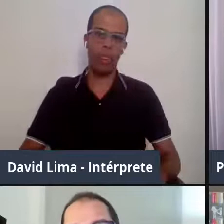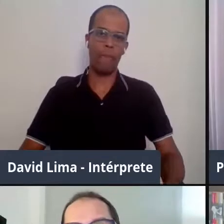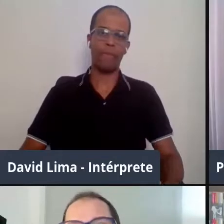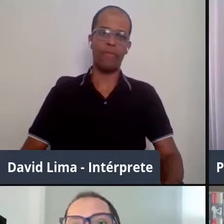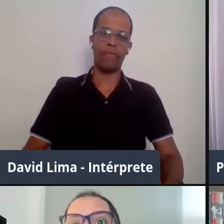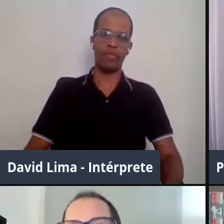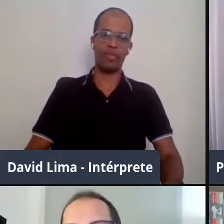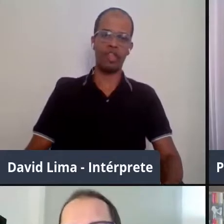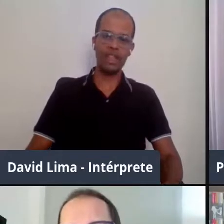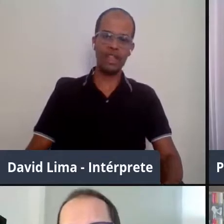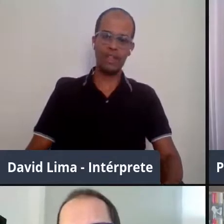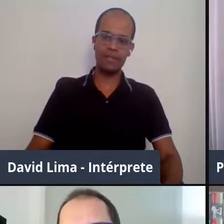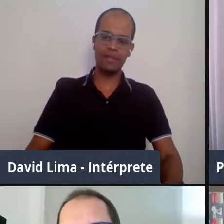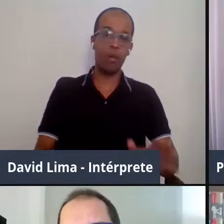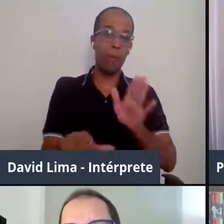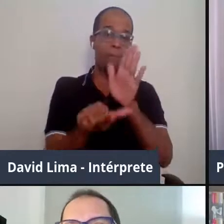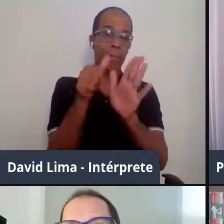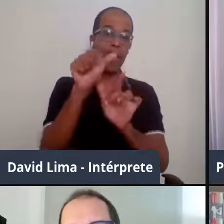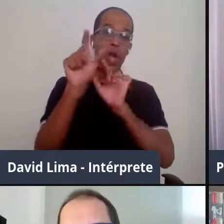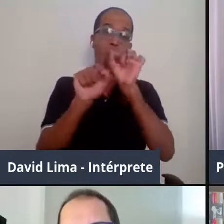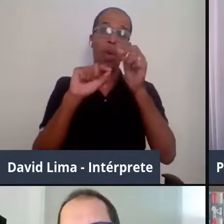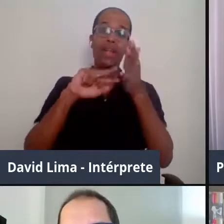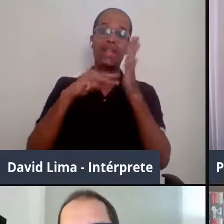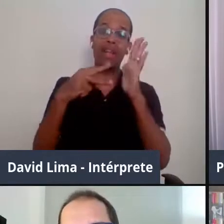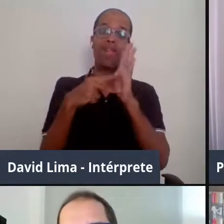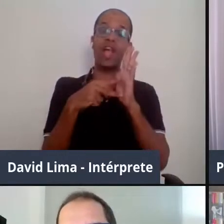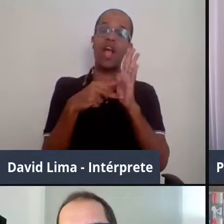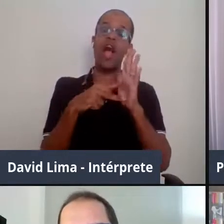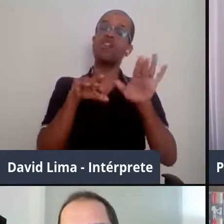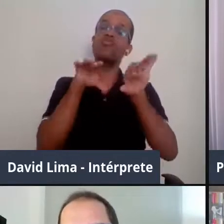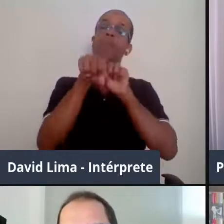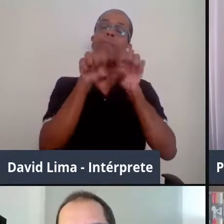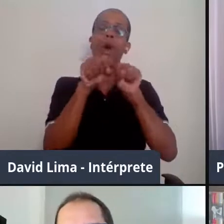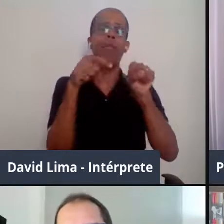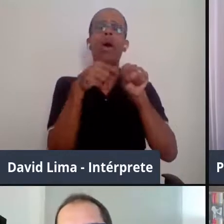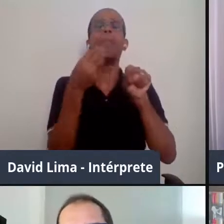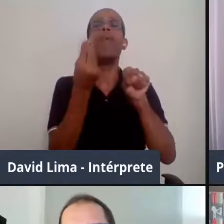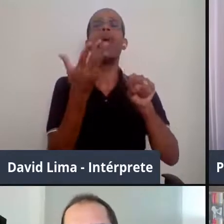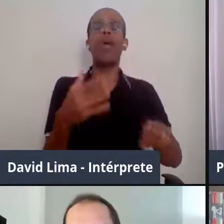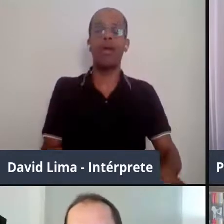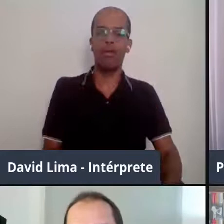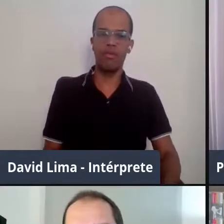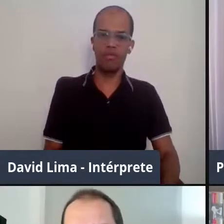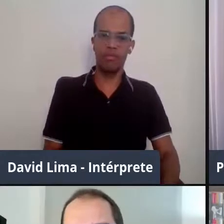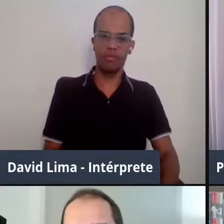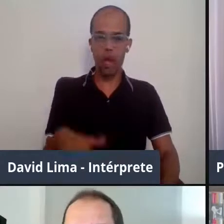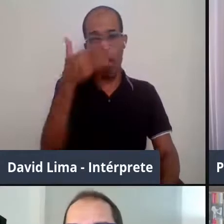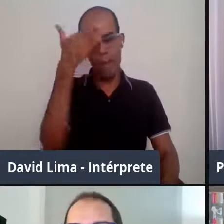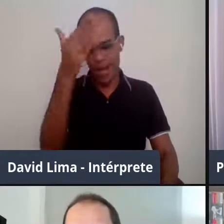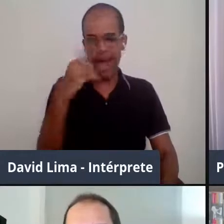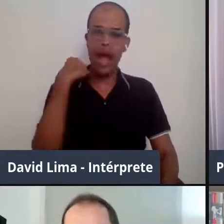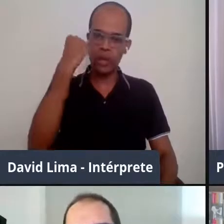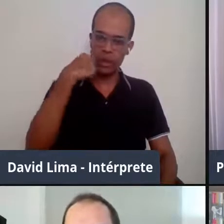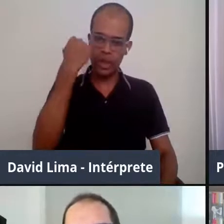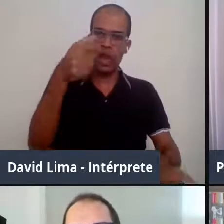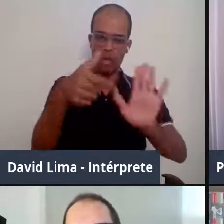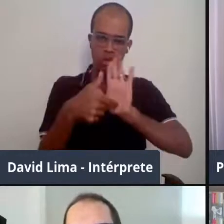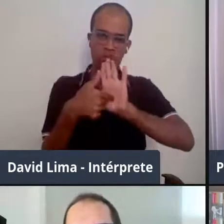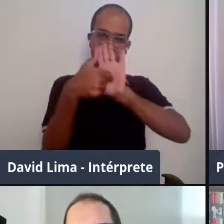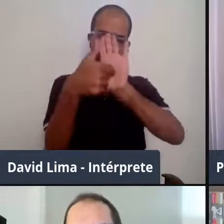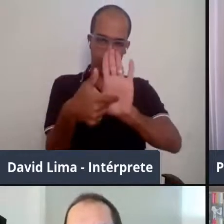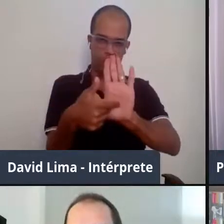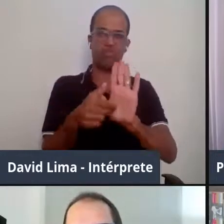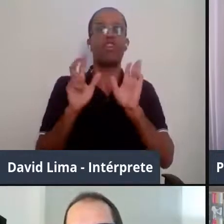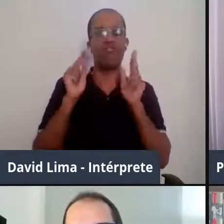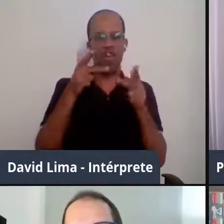geral. Primeiro, o que é um diploma? Para que um diploma? Agradeço a apresentação do senador o Paim, porque, na verdade, ele já